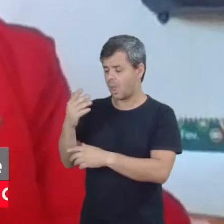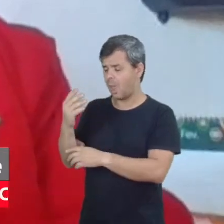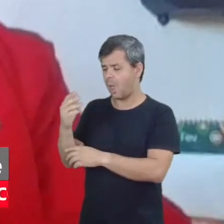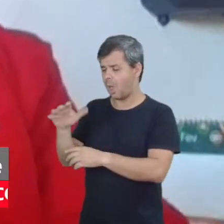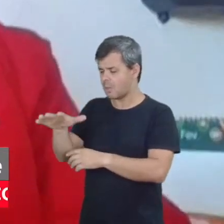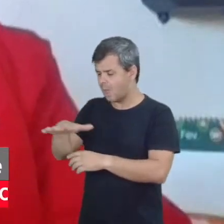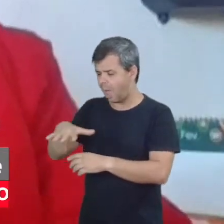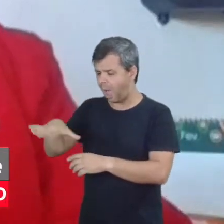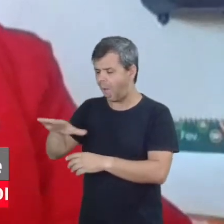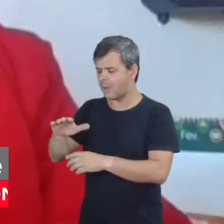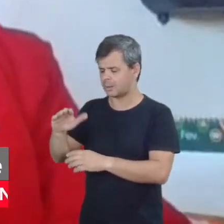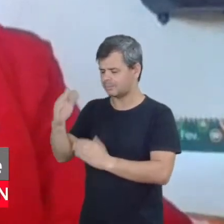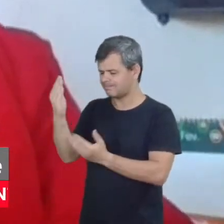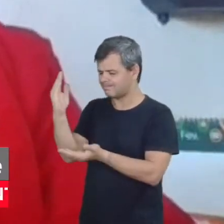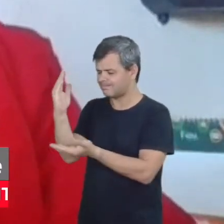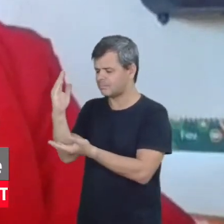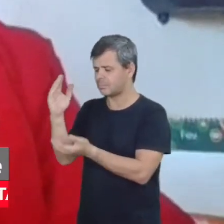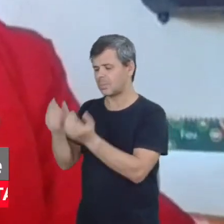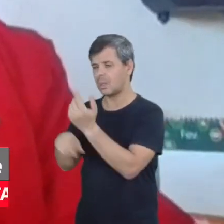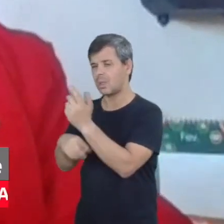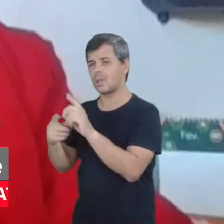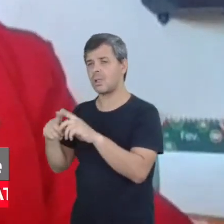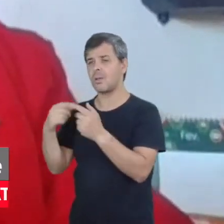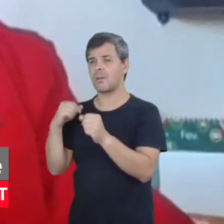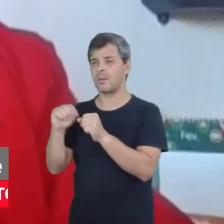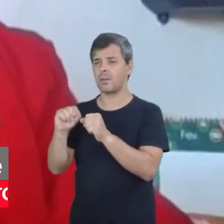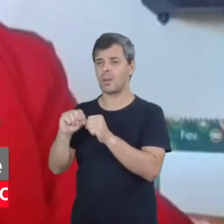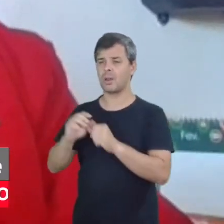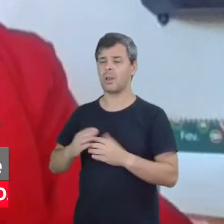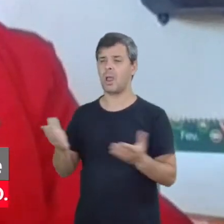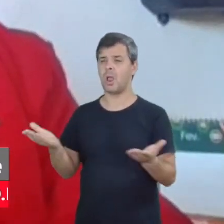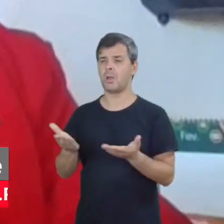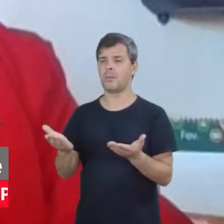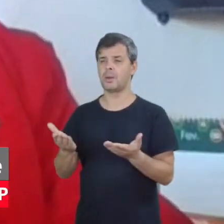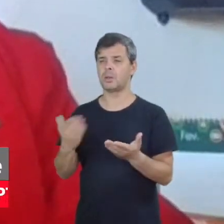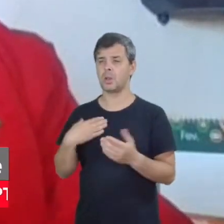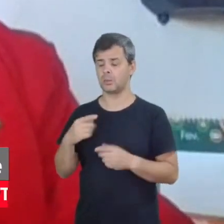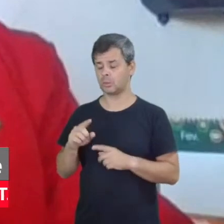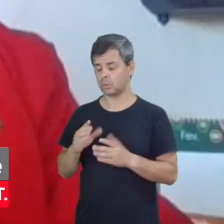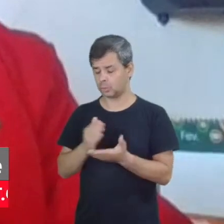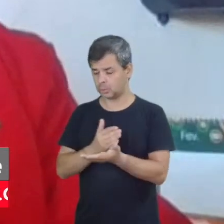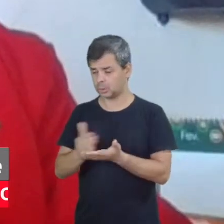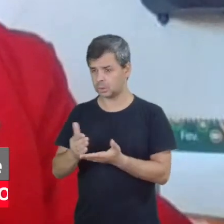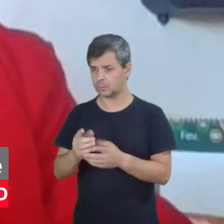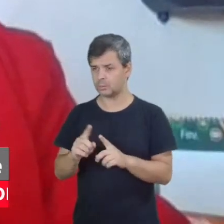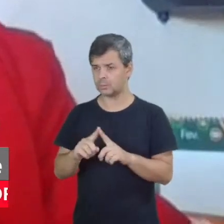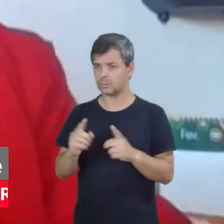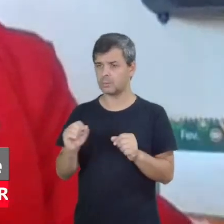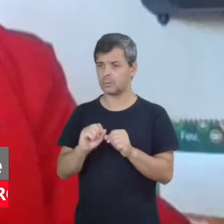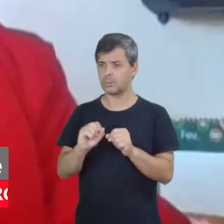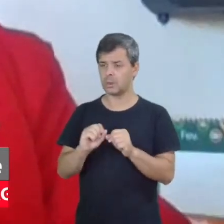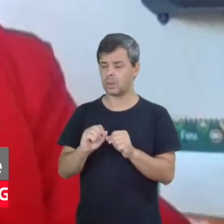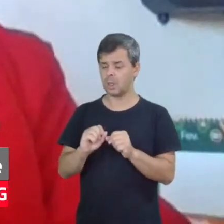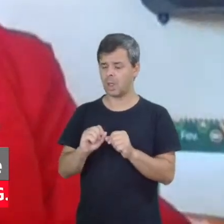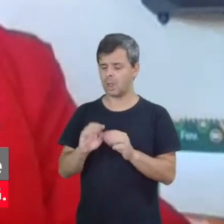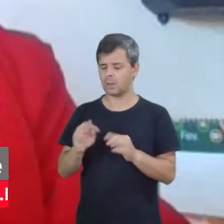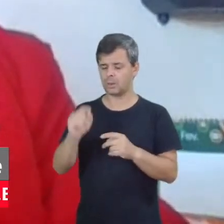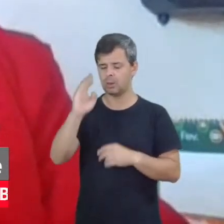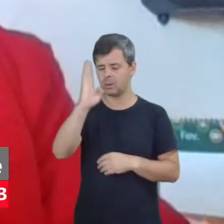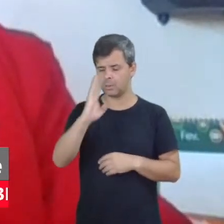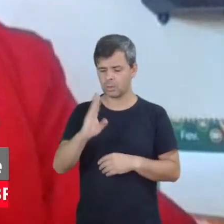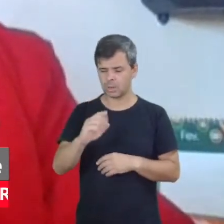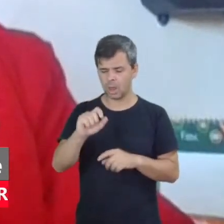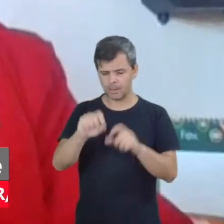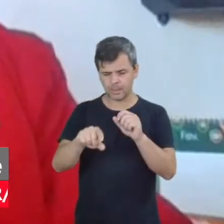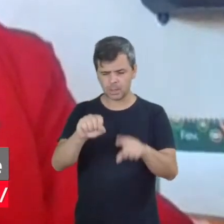naturais, das matas ciliares. Nós começamos agora uma campanha ali, que é uma campanha a nível nacional, que é de plantio de